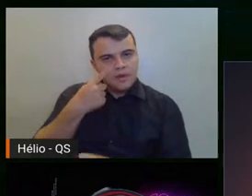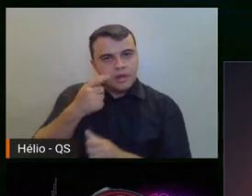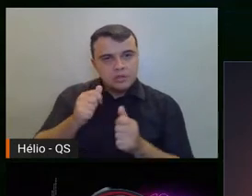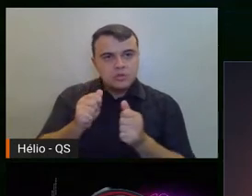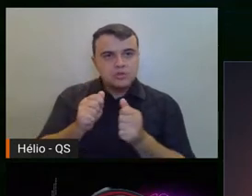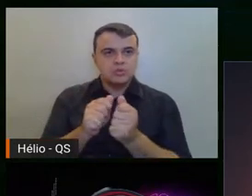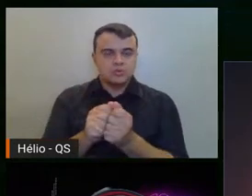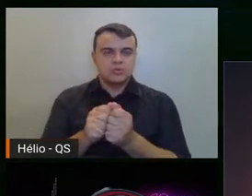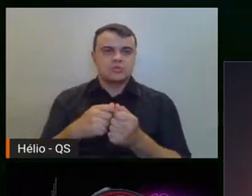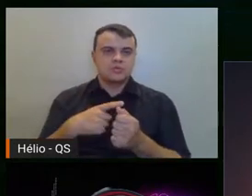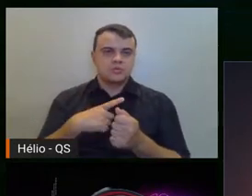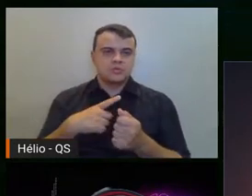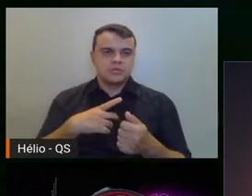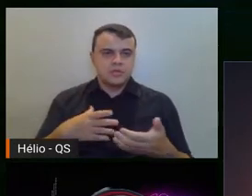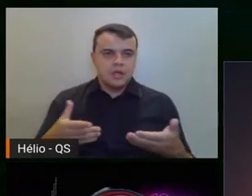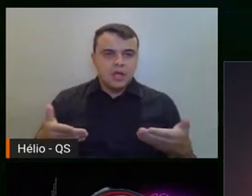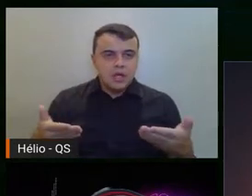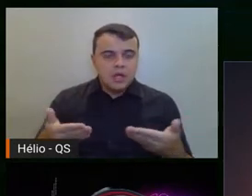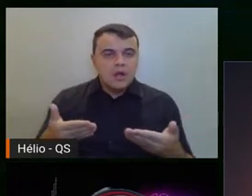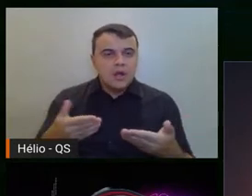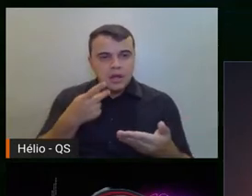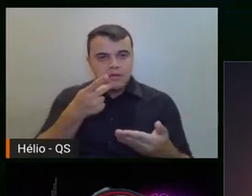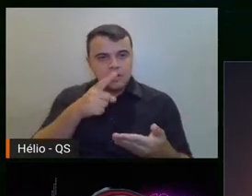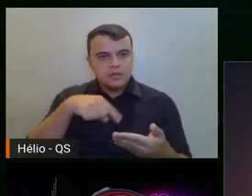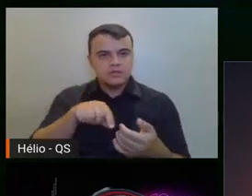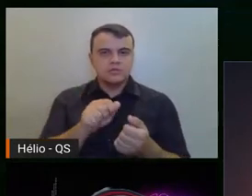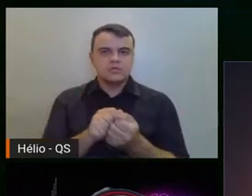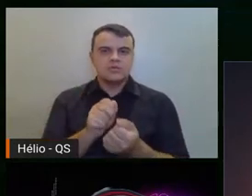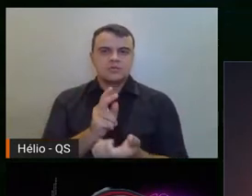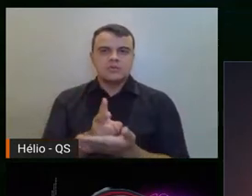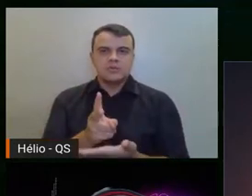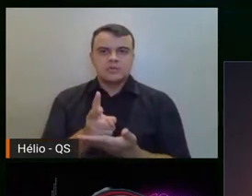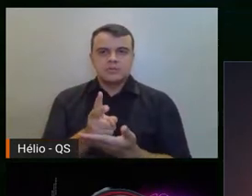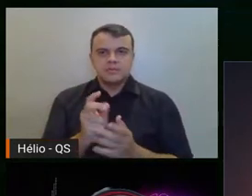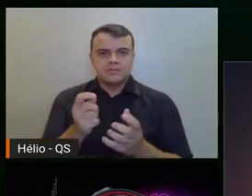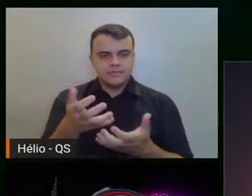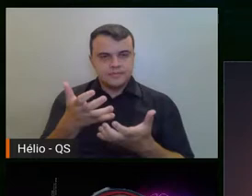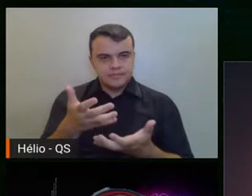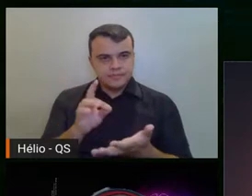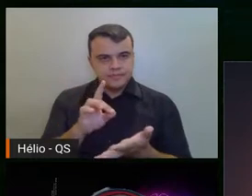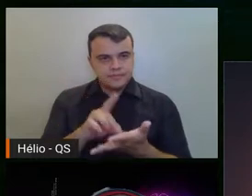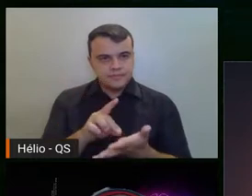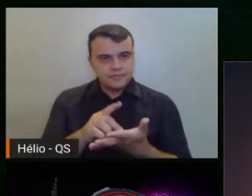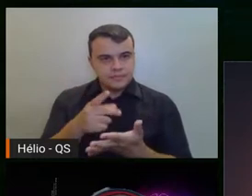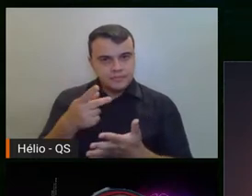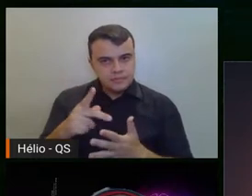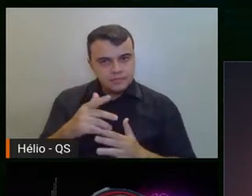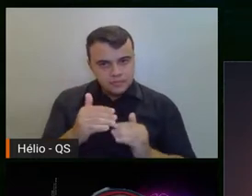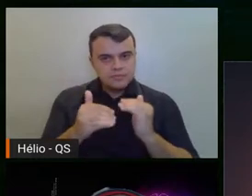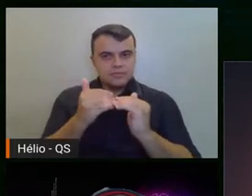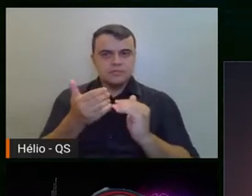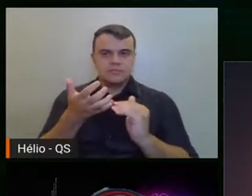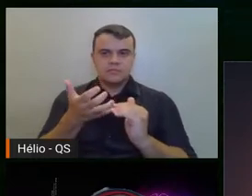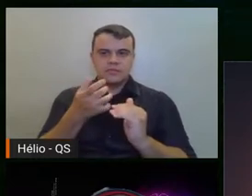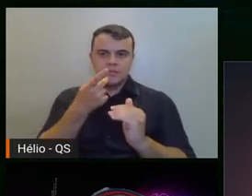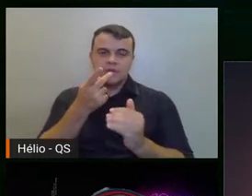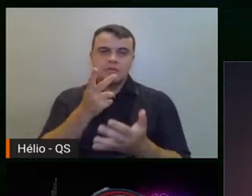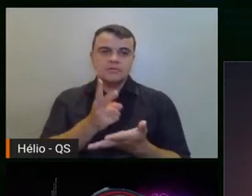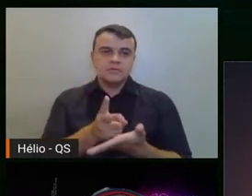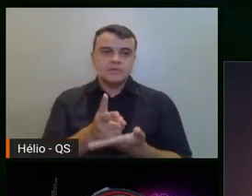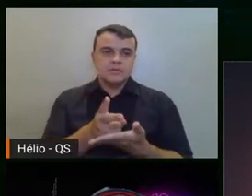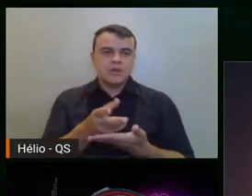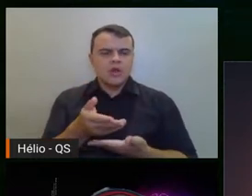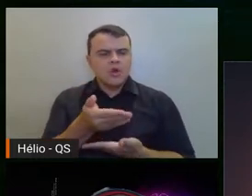nessa jornada Então conta com a gente aí nós queremos ver sua evolução então eu sempre falo cara